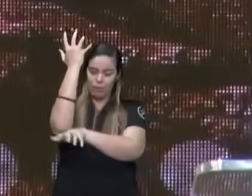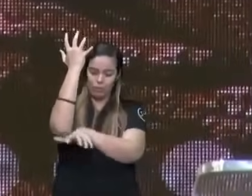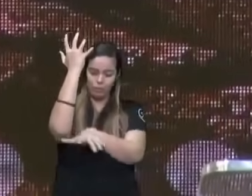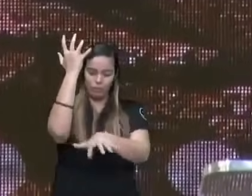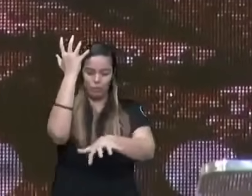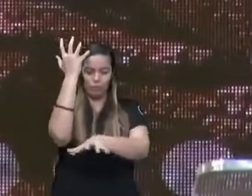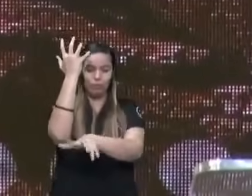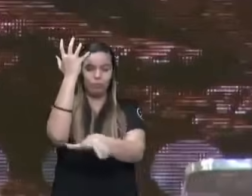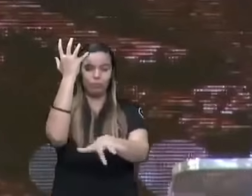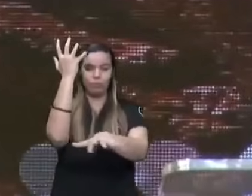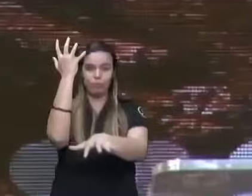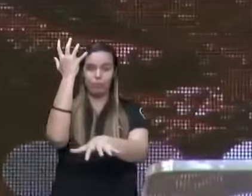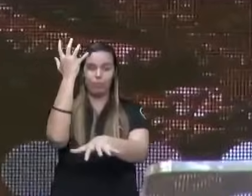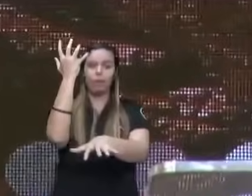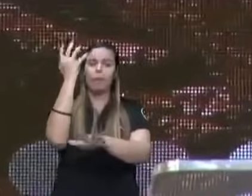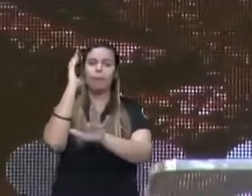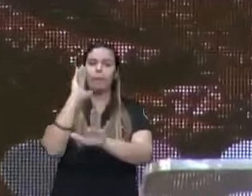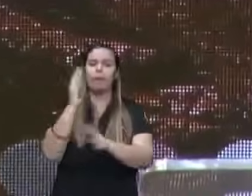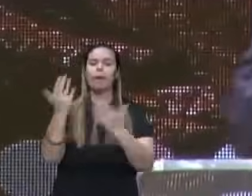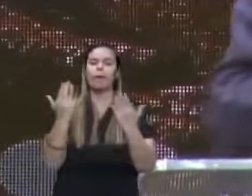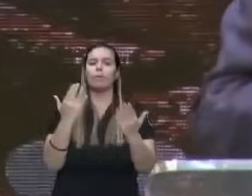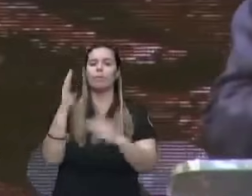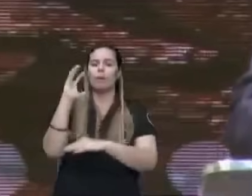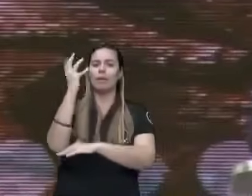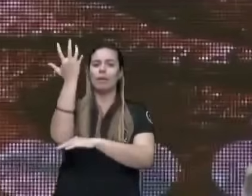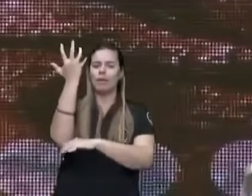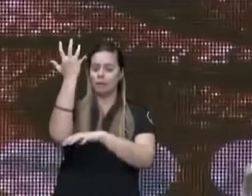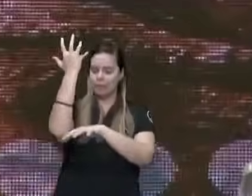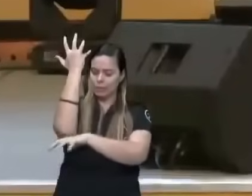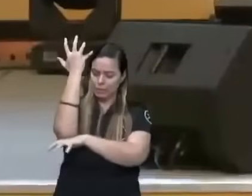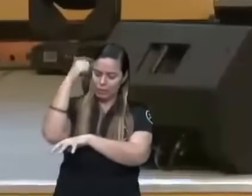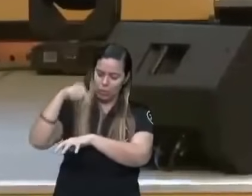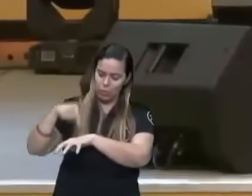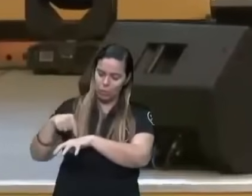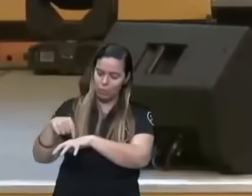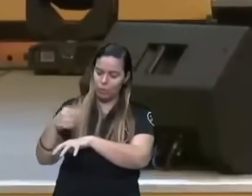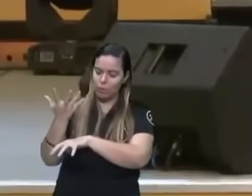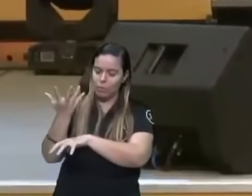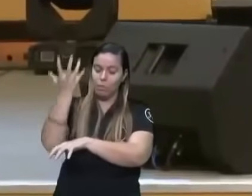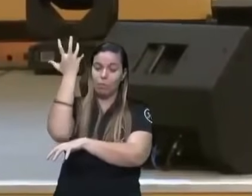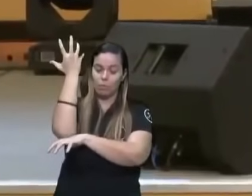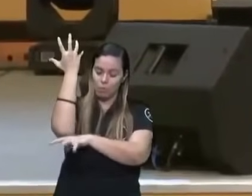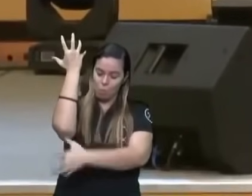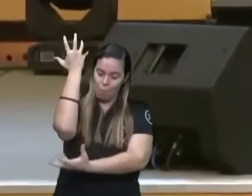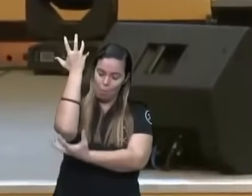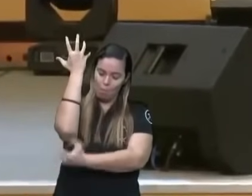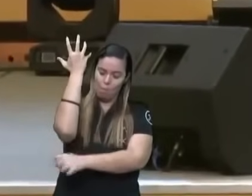As raízes de uma árvore, elas são responsáveis pela absorção,